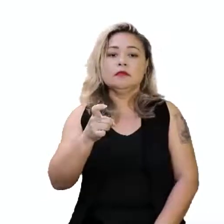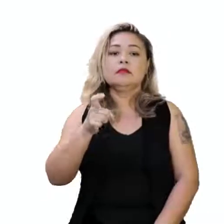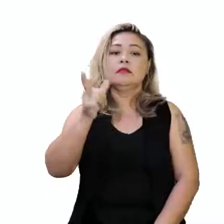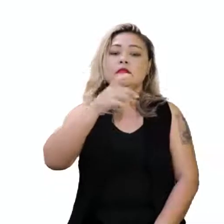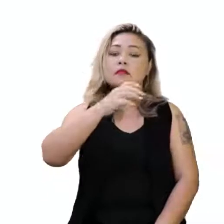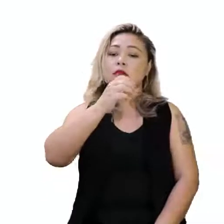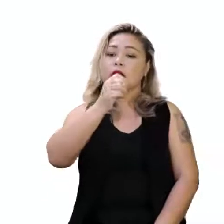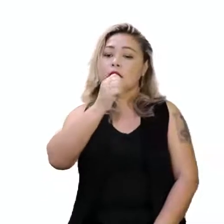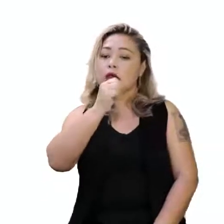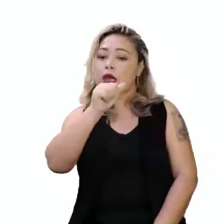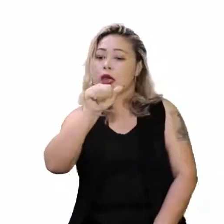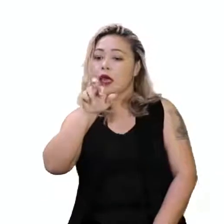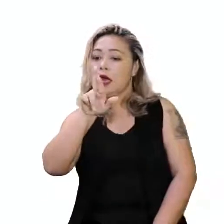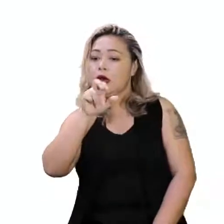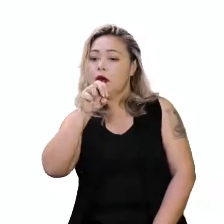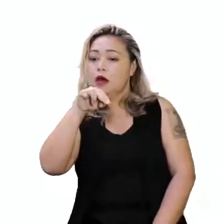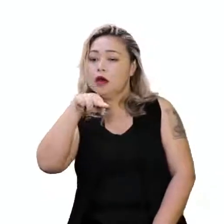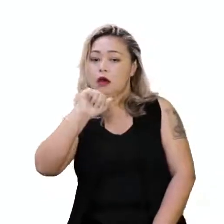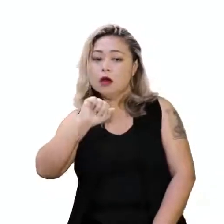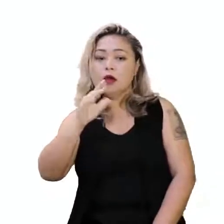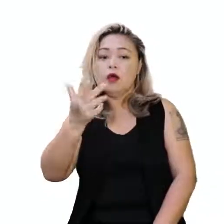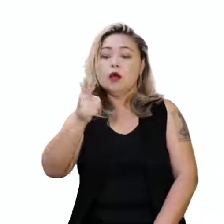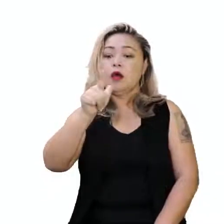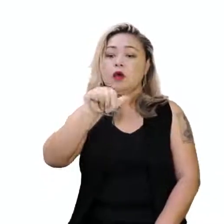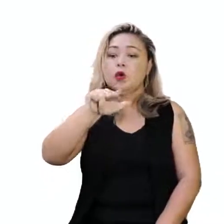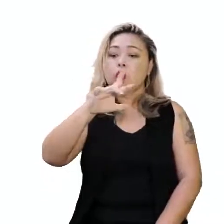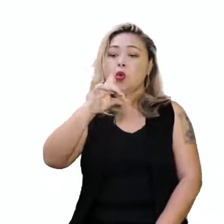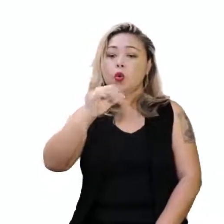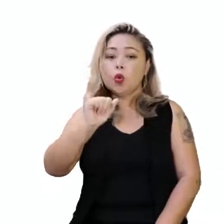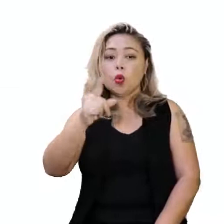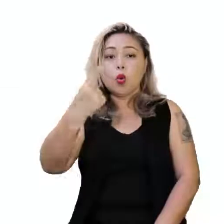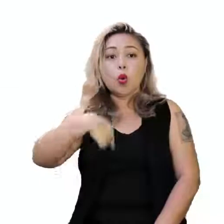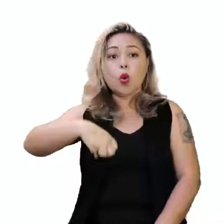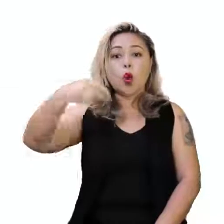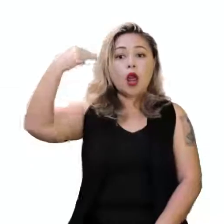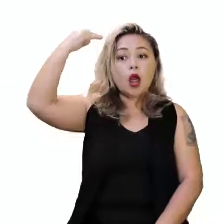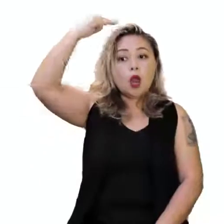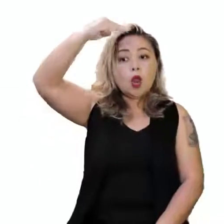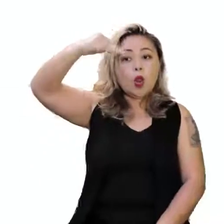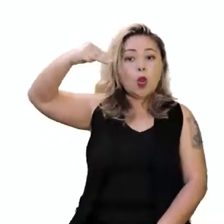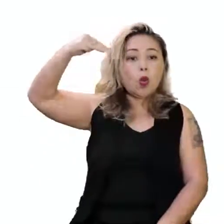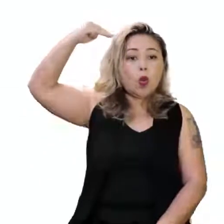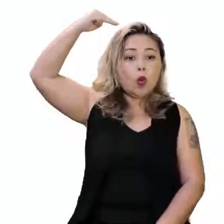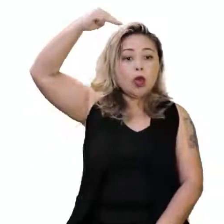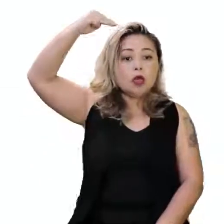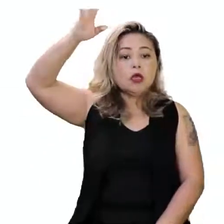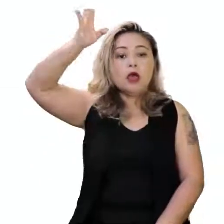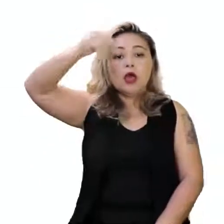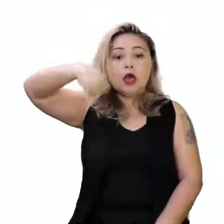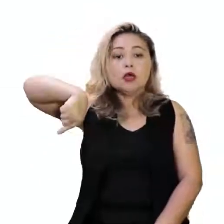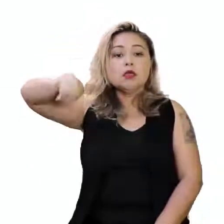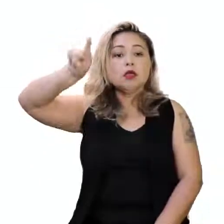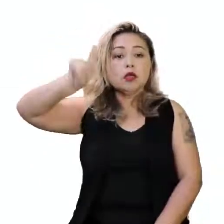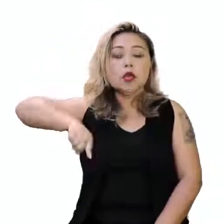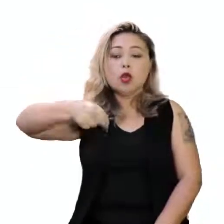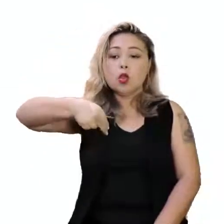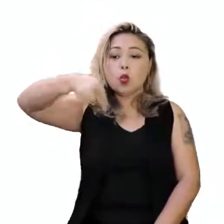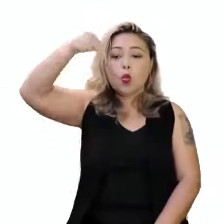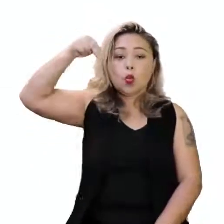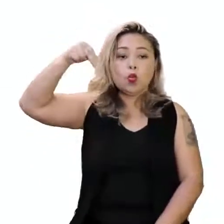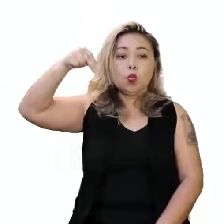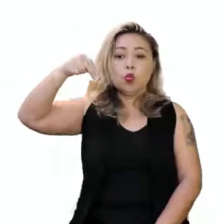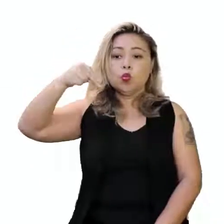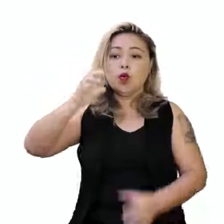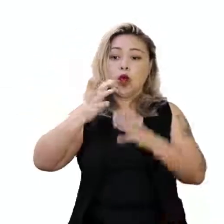ocidentalis lucida. Coruja pintada do México e a do Norte. Olha o tamanho da cabeça delas, o corpo delas já tem